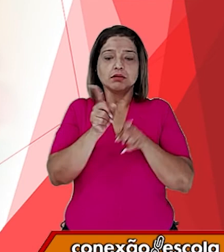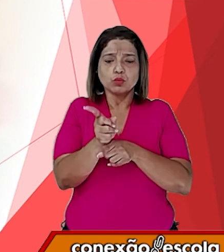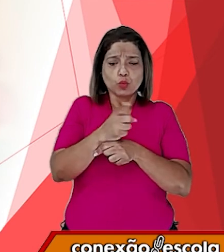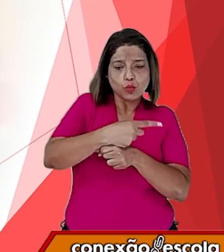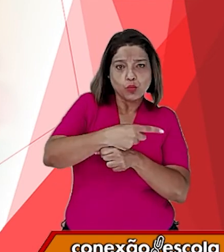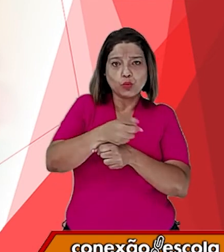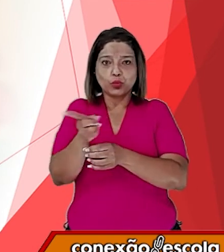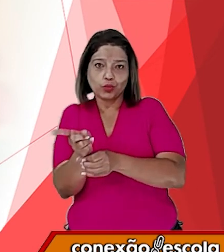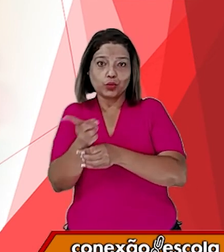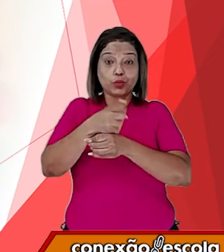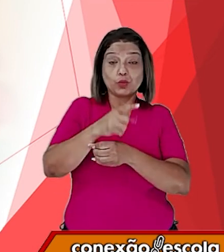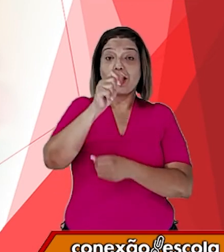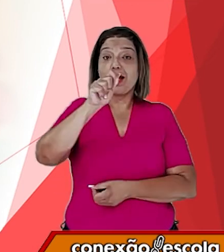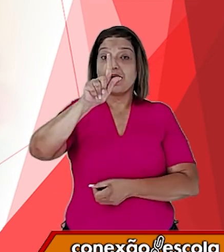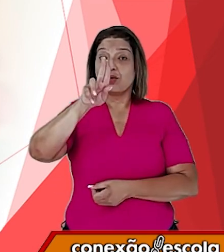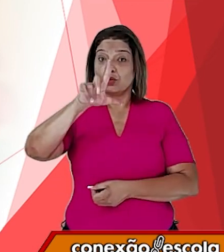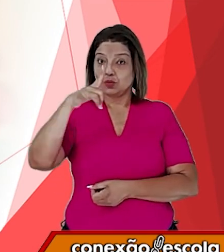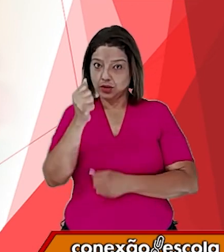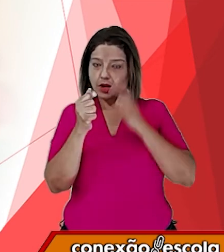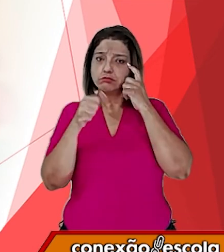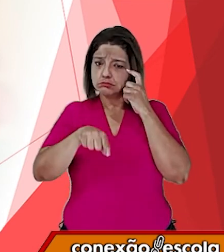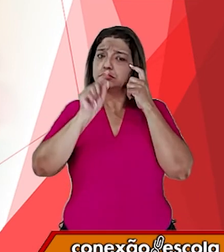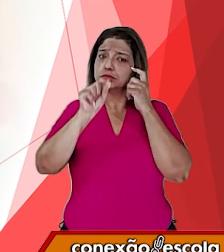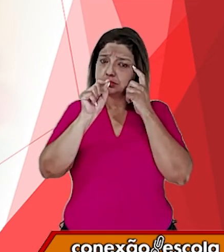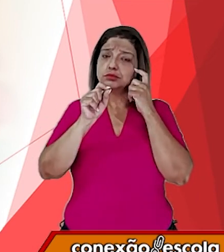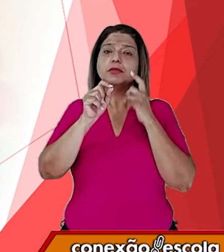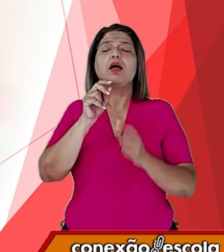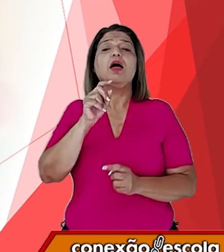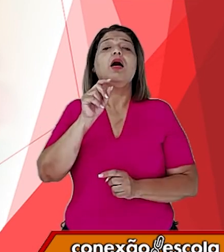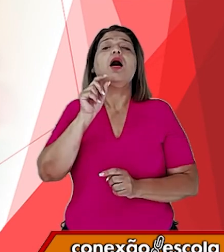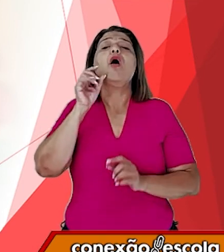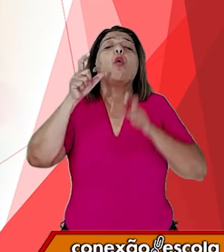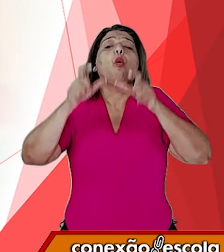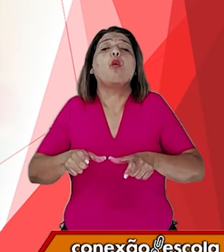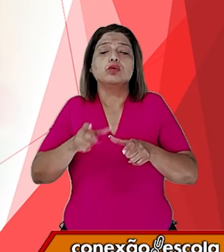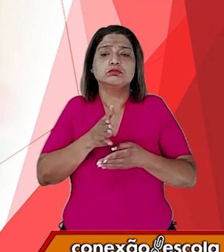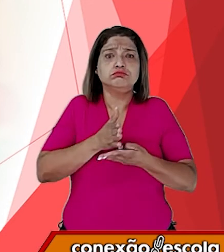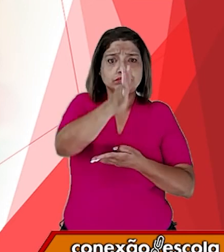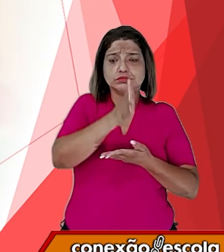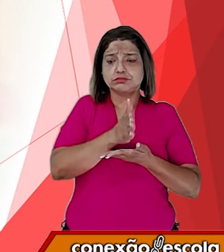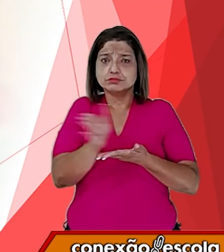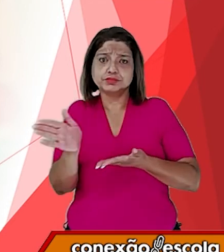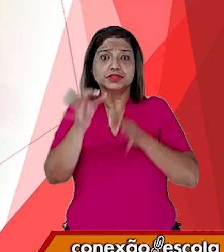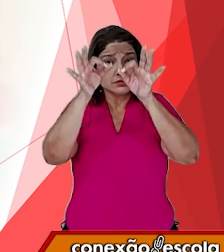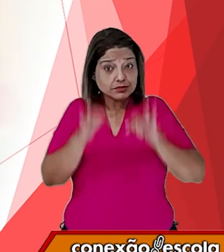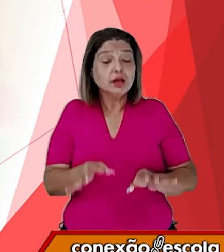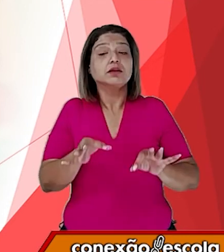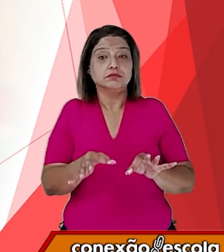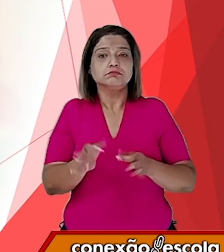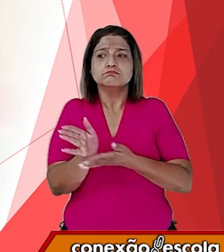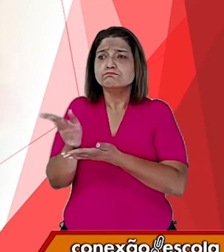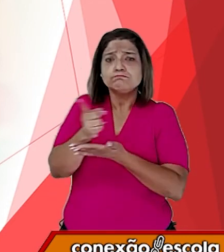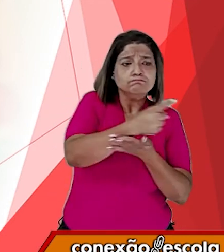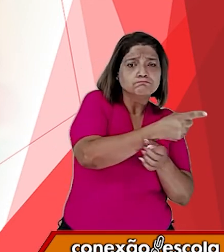agulha. Essa agulha aponta a direção para a qual a bússola está voltada e é